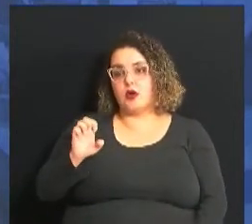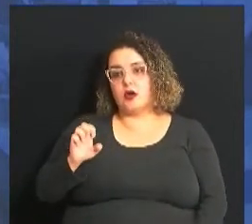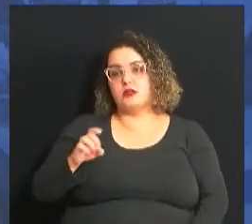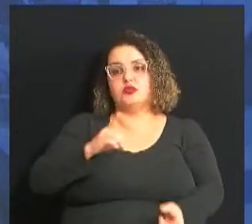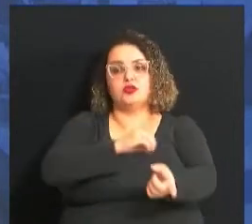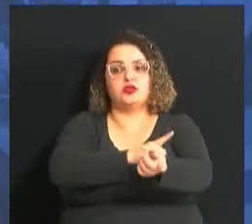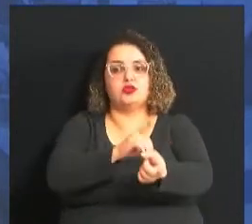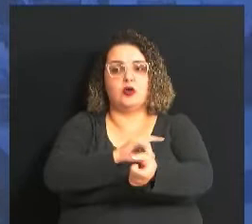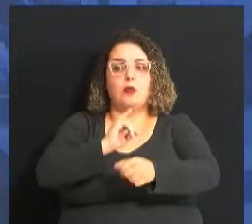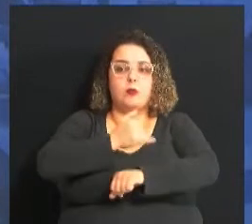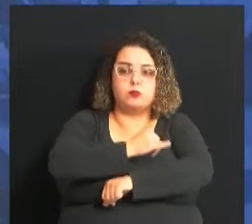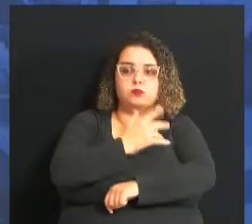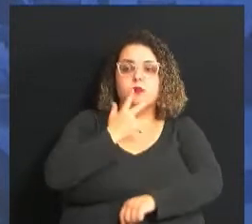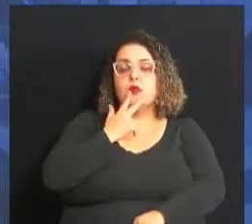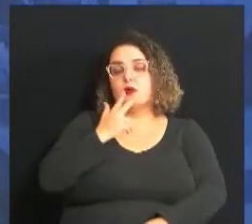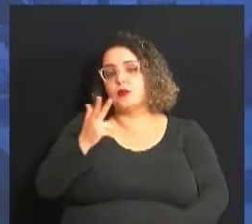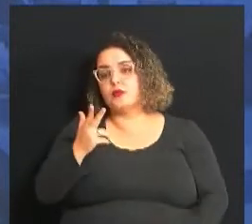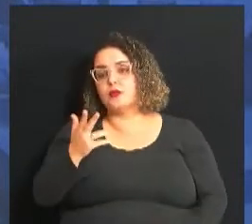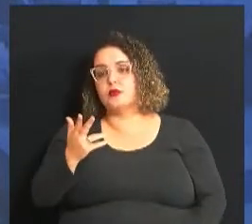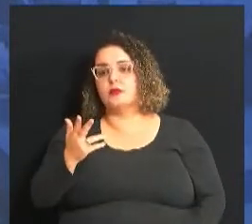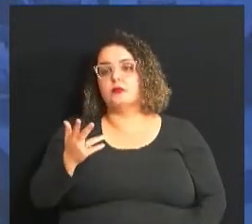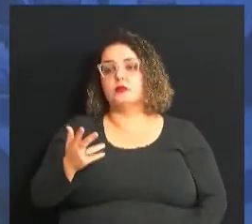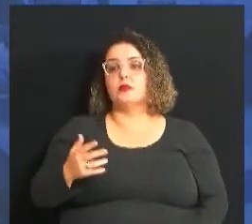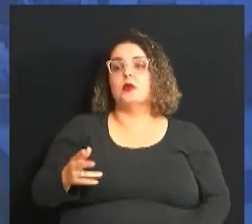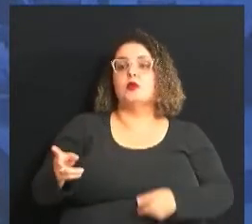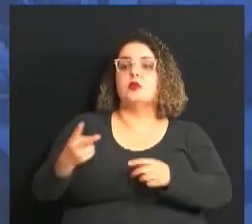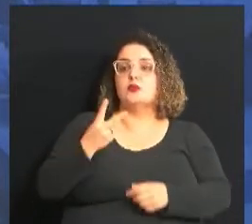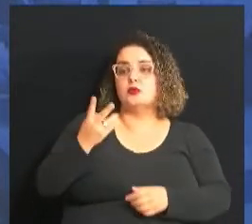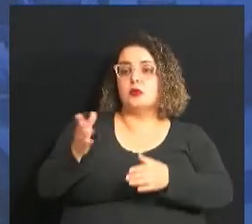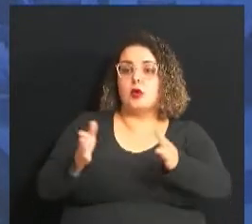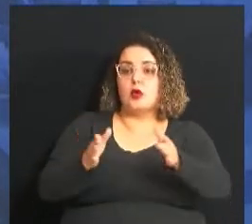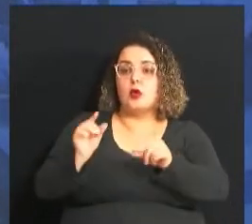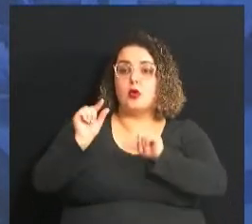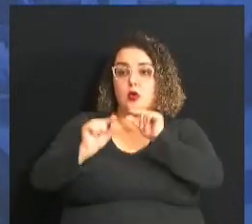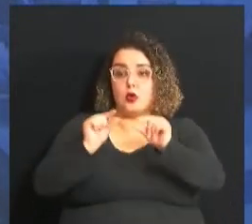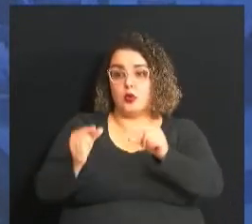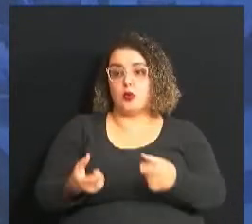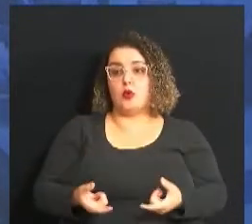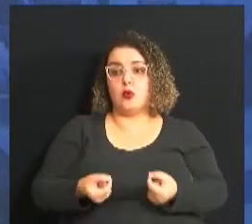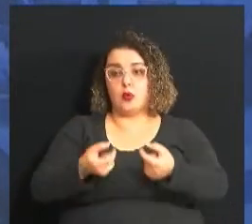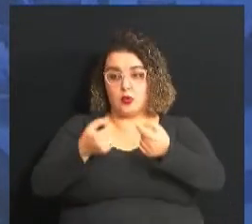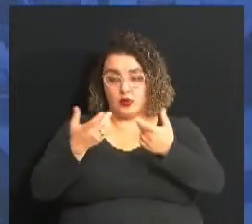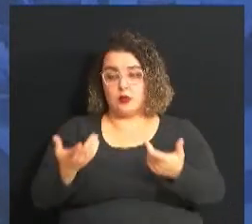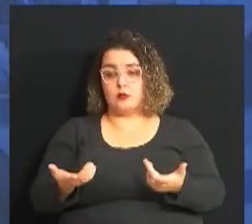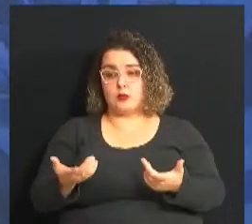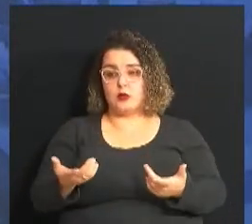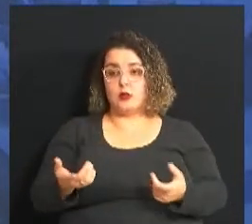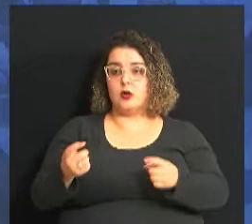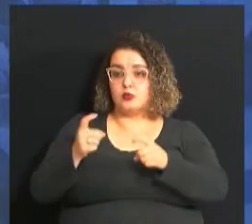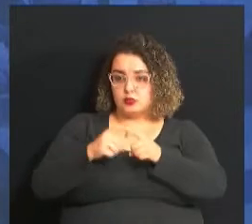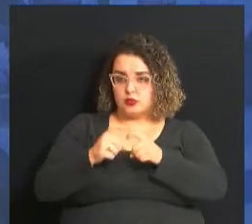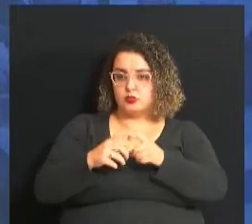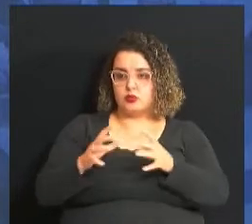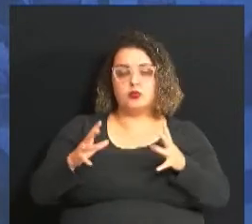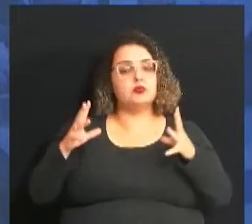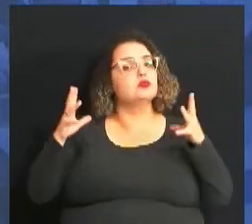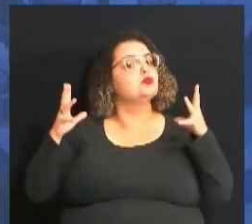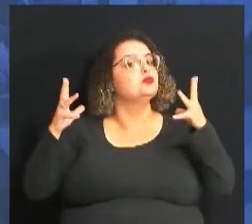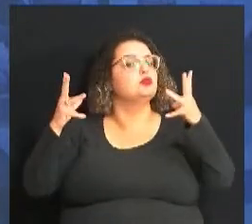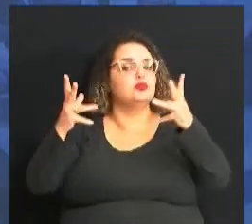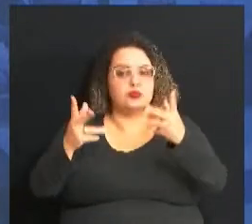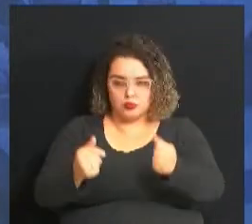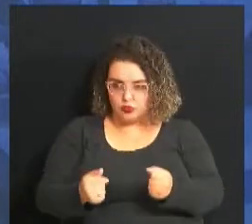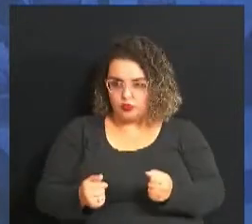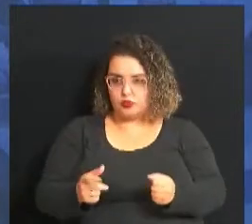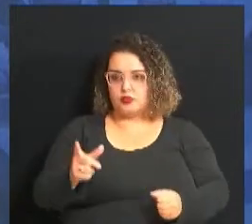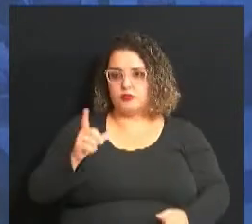obesidade, tabagismo. Agora, no segundo bloco, um pouquinho aí sobre câncer. Mas, doutor, além de tudo isso, tem ainda